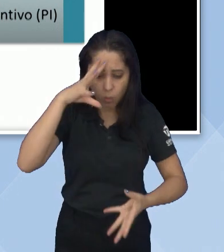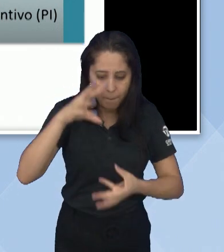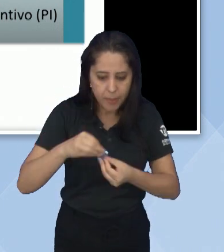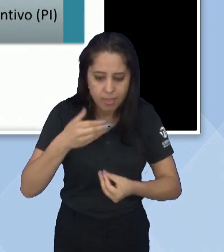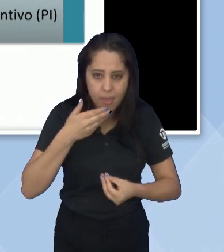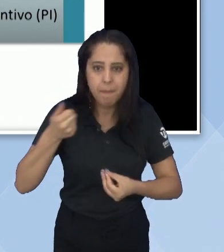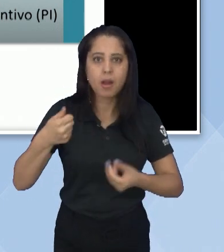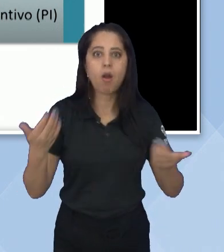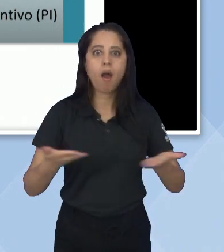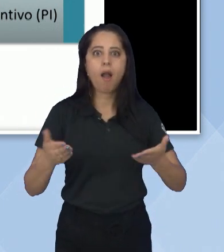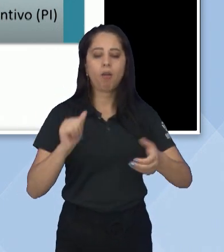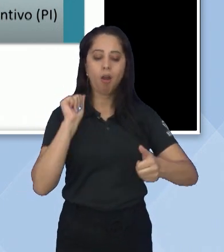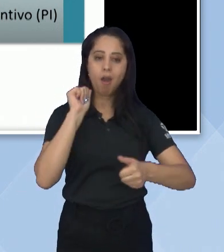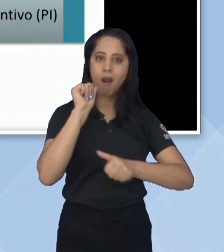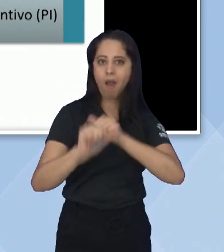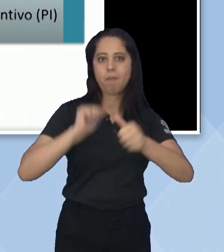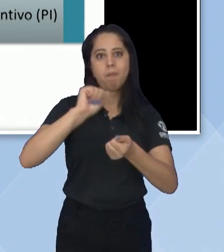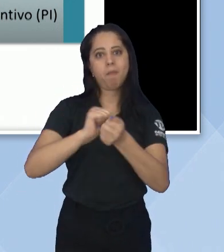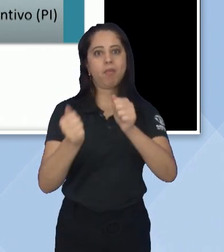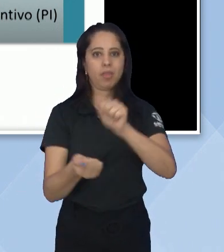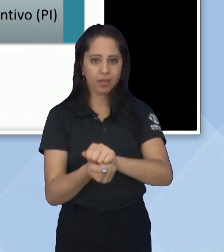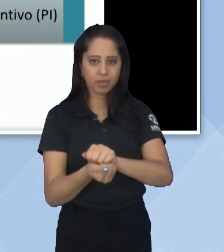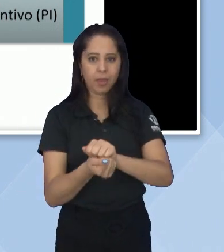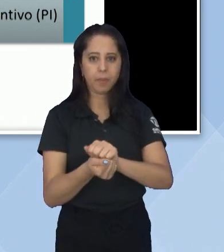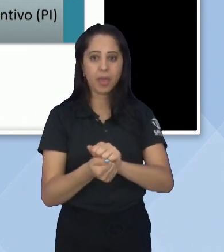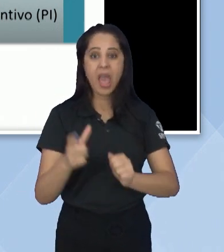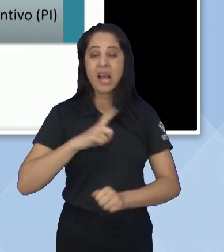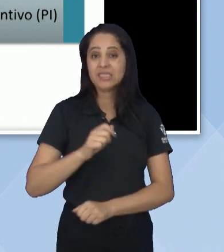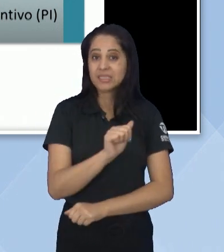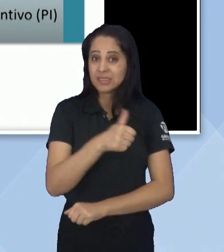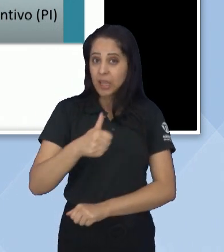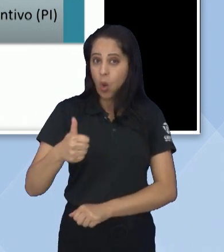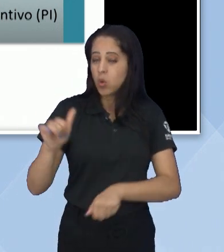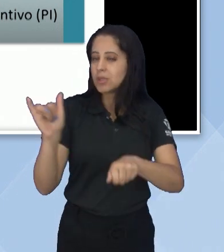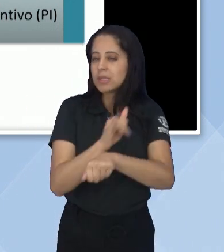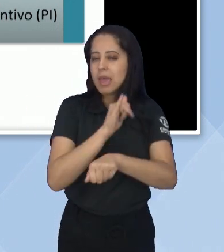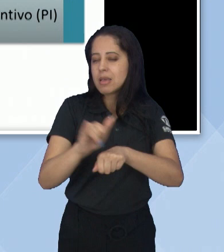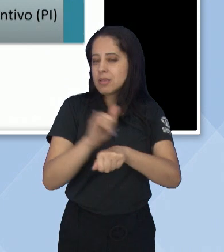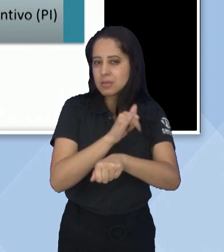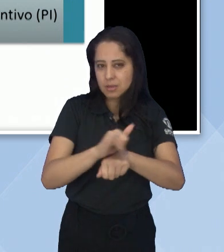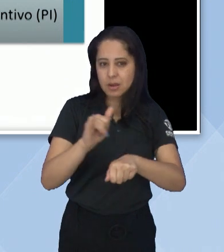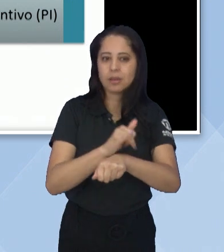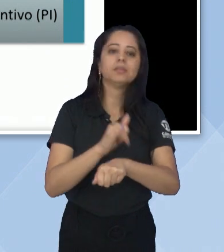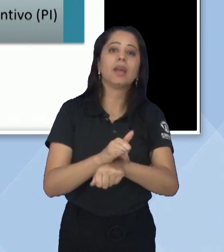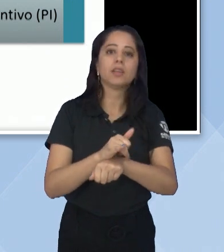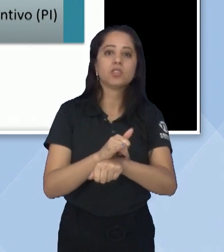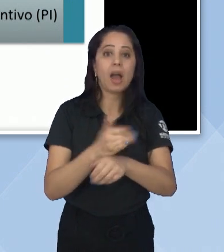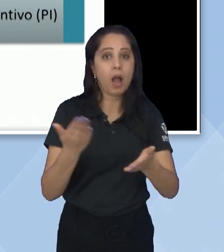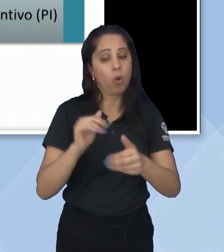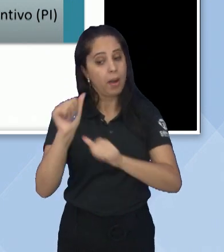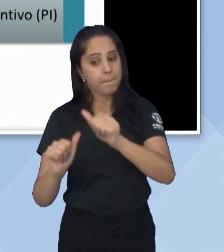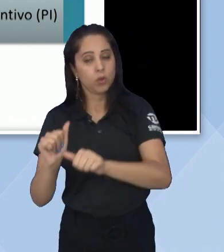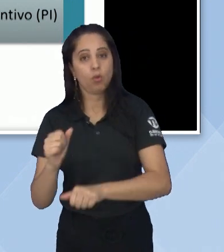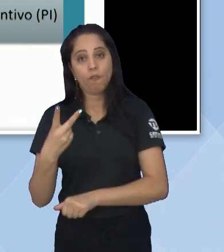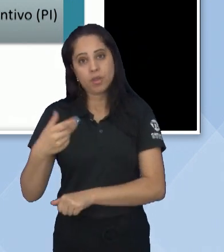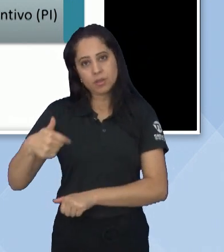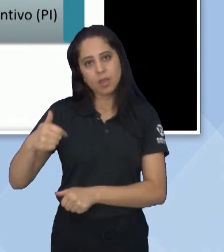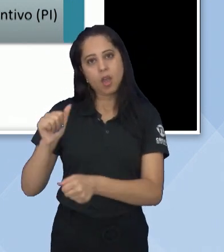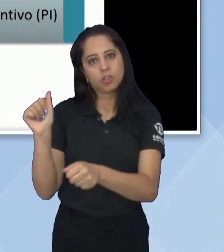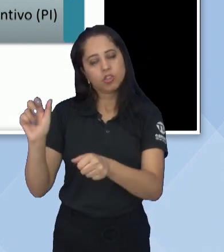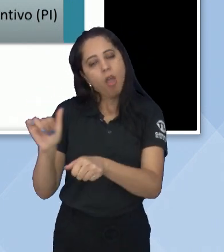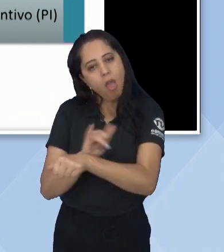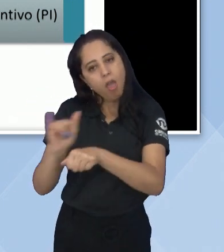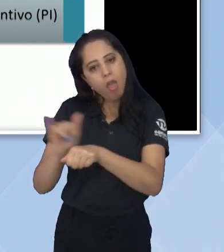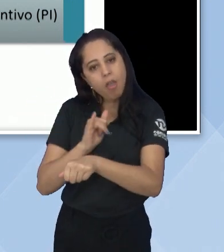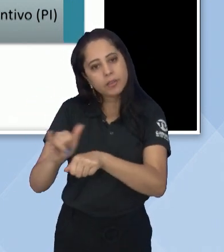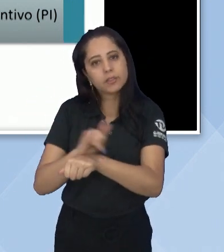nós estamos ampliando de 11 estratégias do plano diretor para 27 estratégias o que que é isso são situações de sustentabilidade alguns mecanismos de rentabilidades